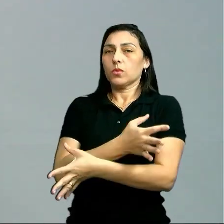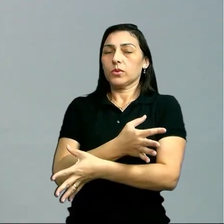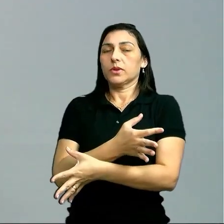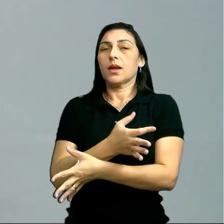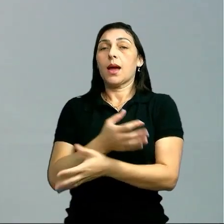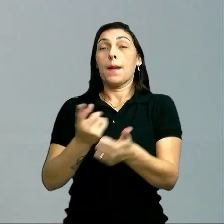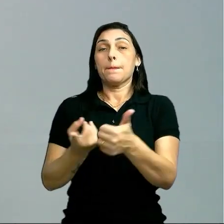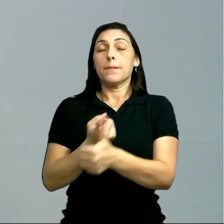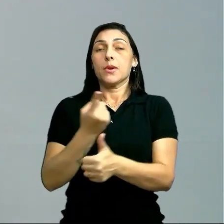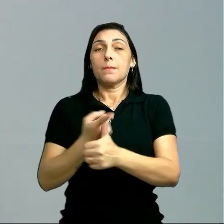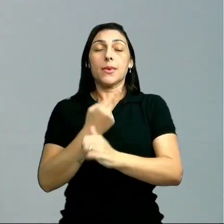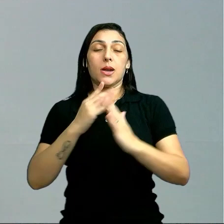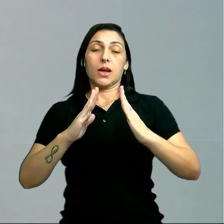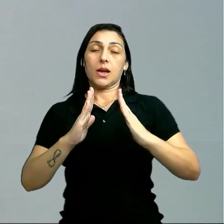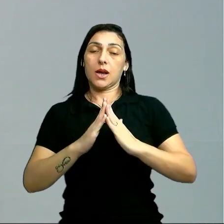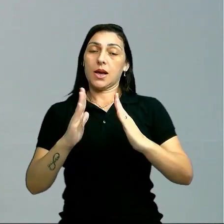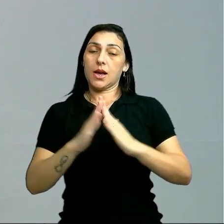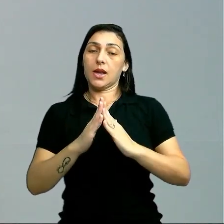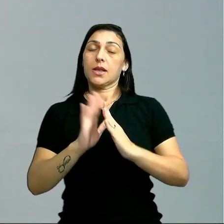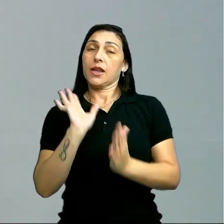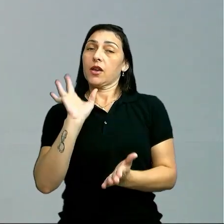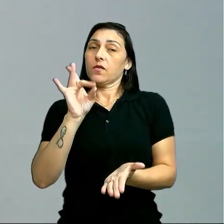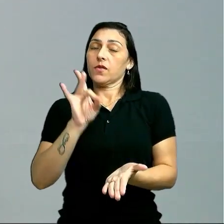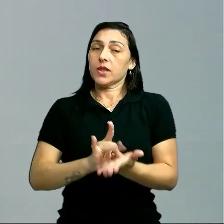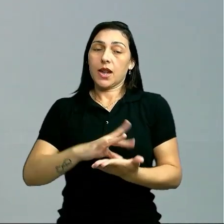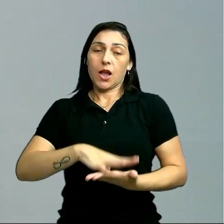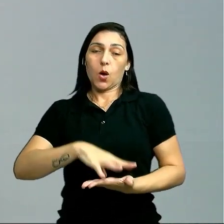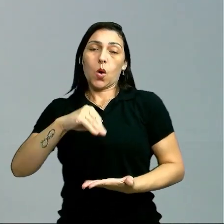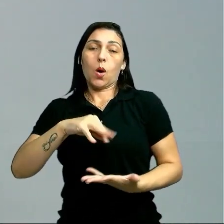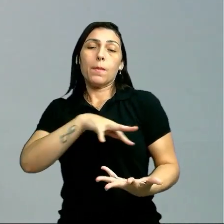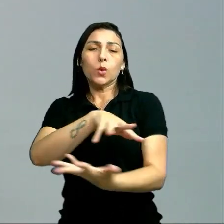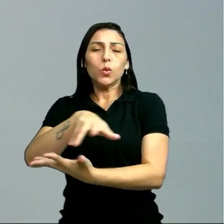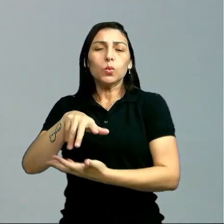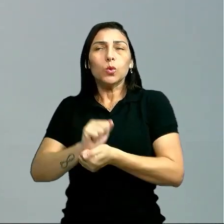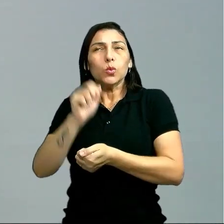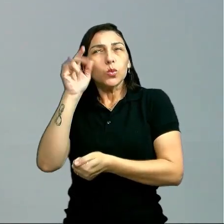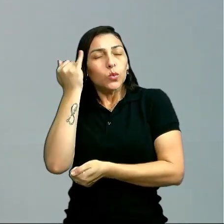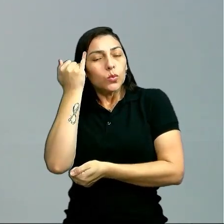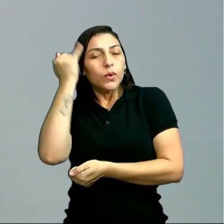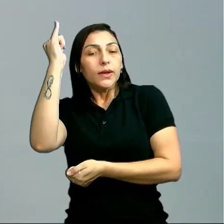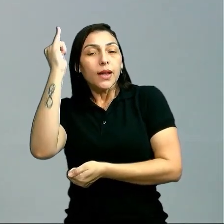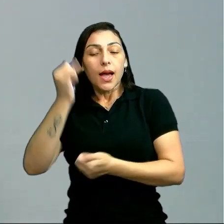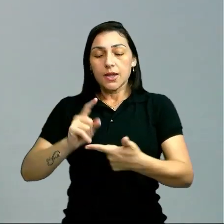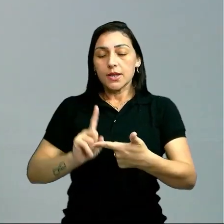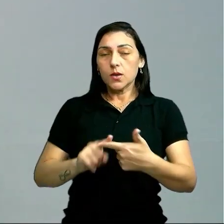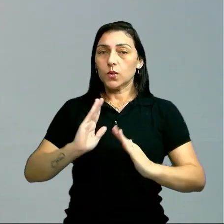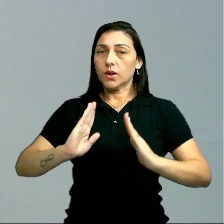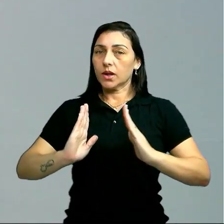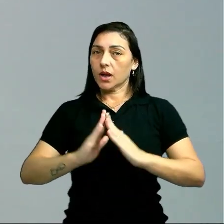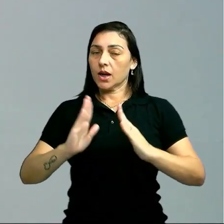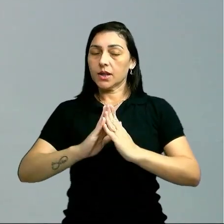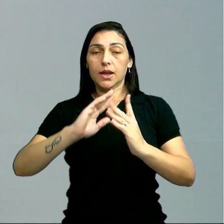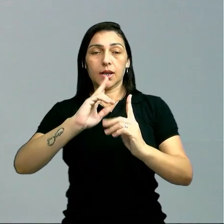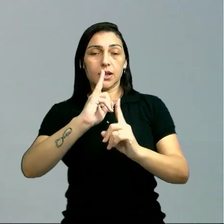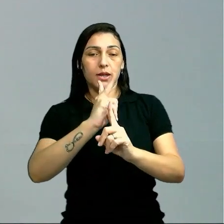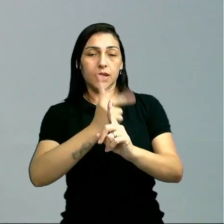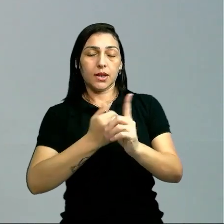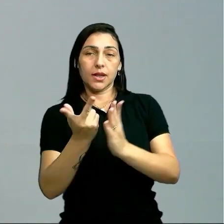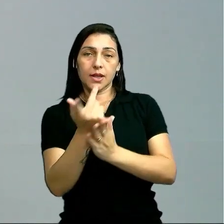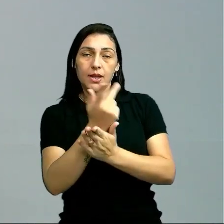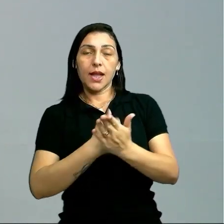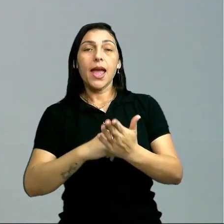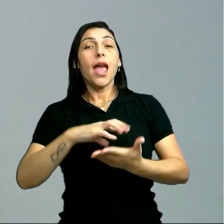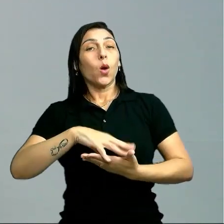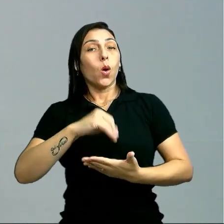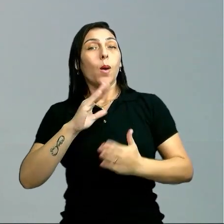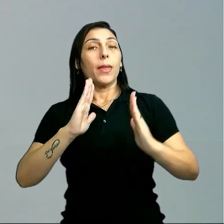Então, a primeira casa, que é a original, é cópia do mundo das ideias. A segunda casa que está aí na cartolina é cópia da